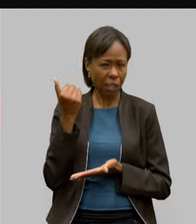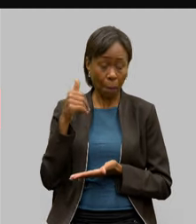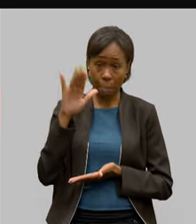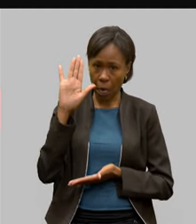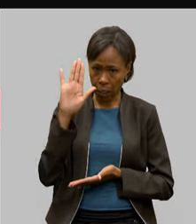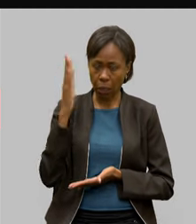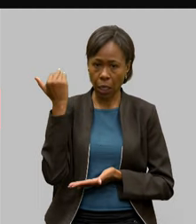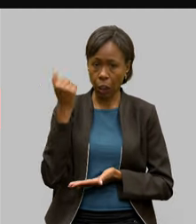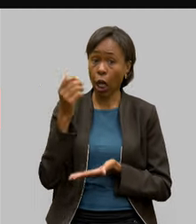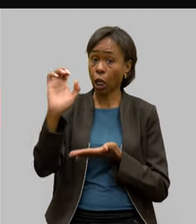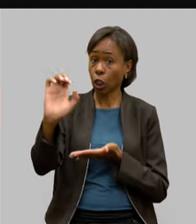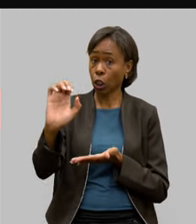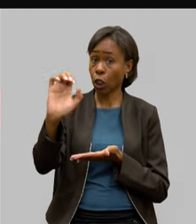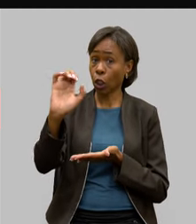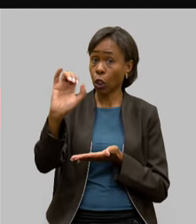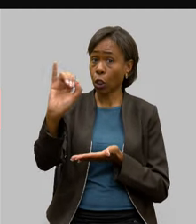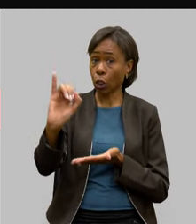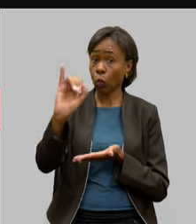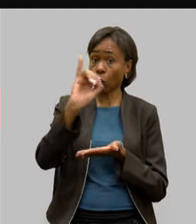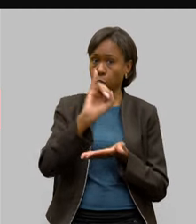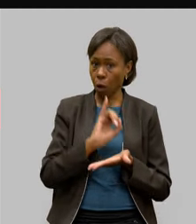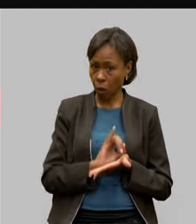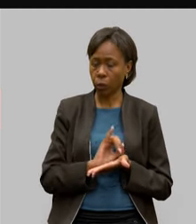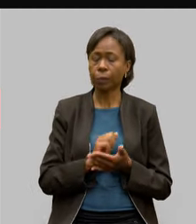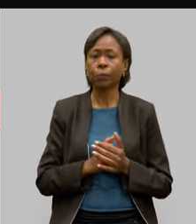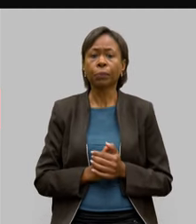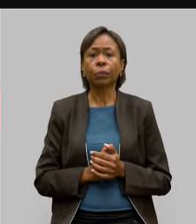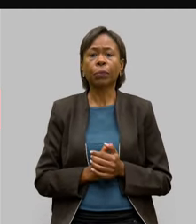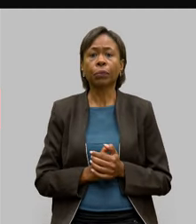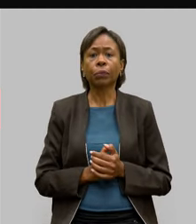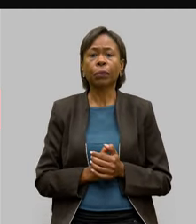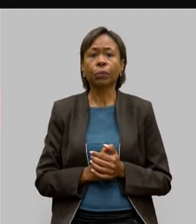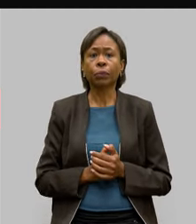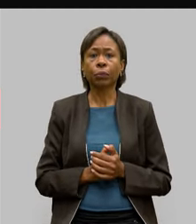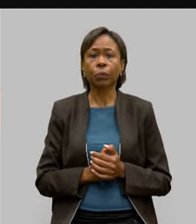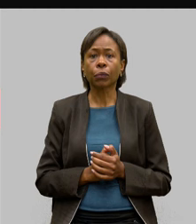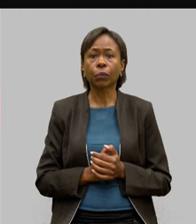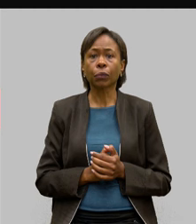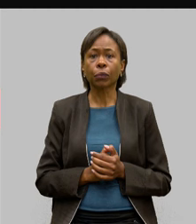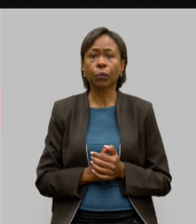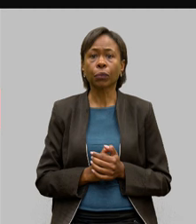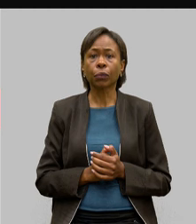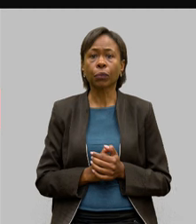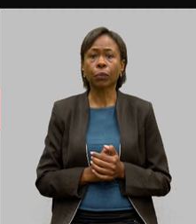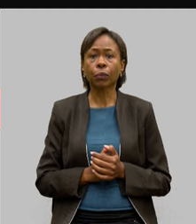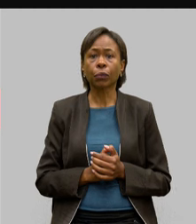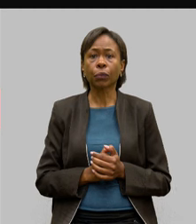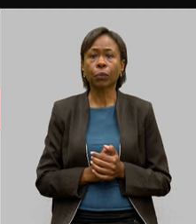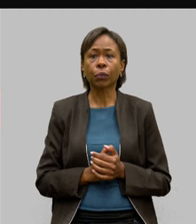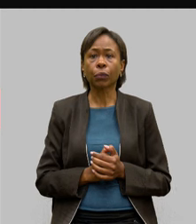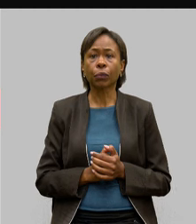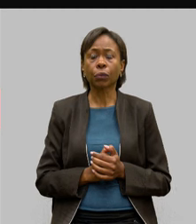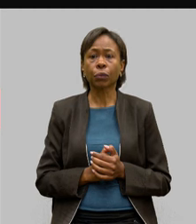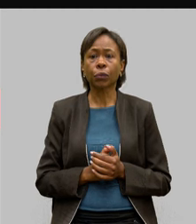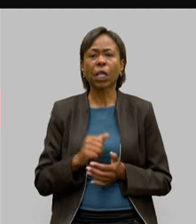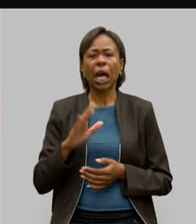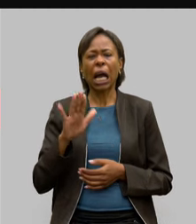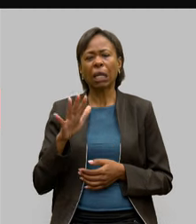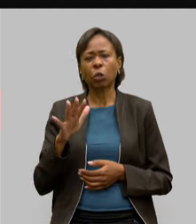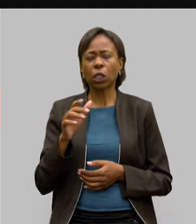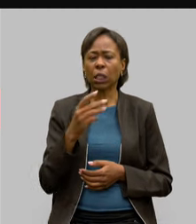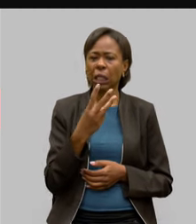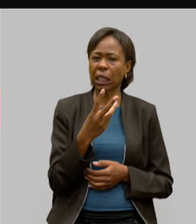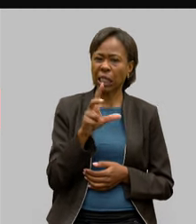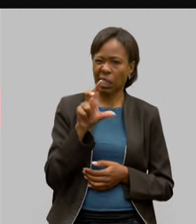a importação bom Como já foi falado né lá 200 né a ampola isso tá em oferta porque era 350